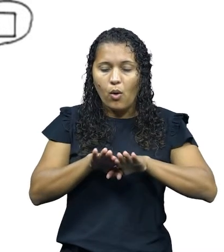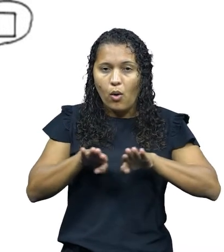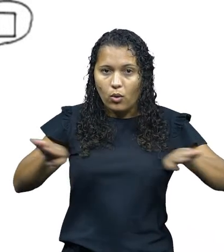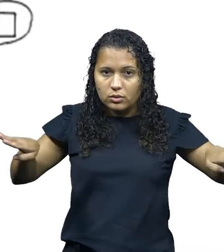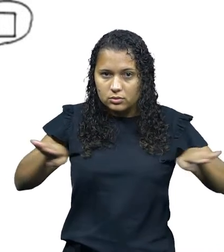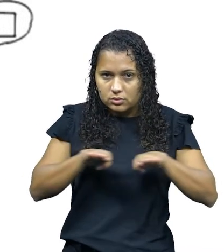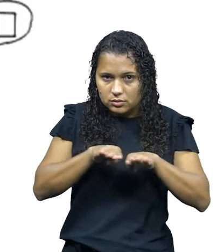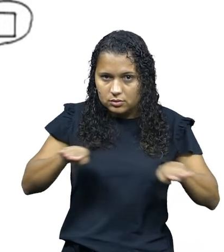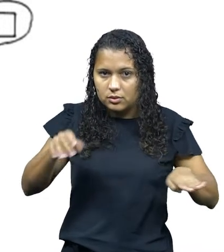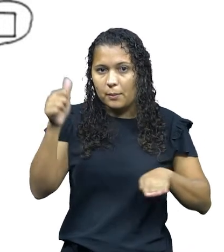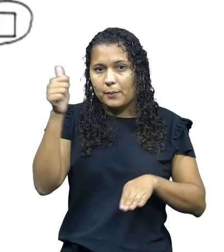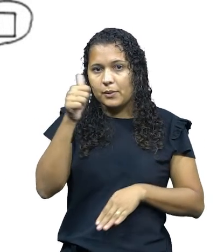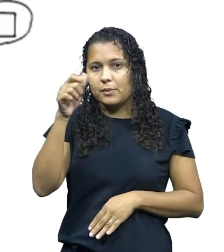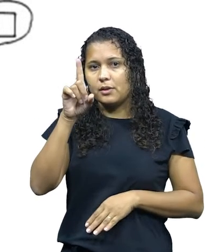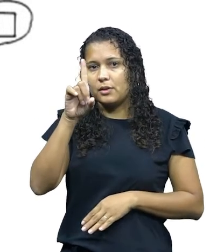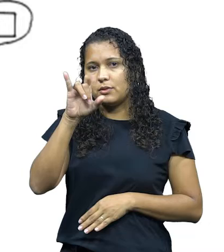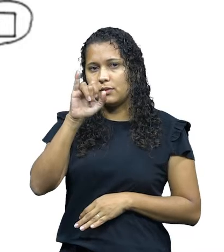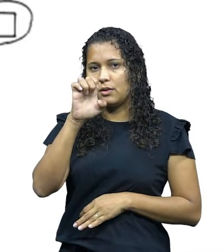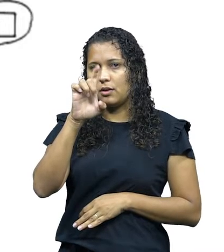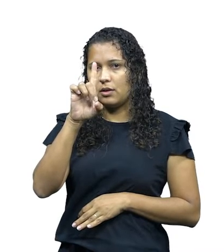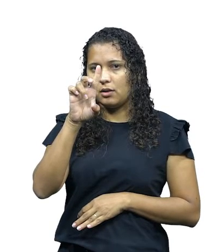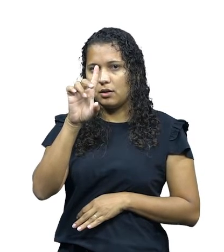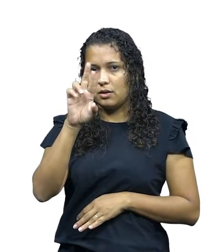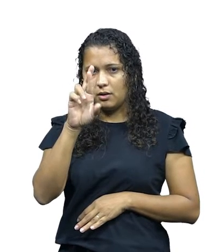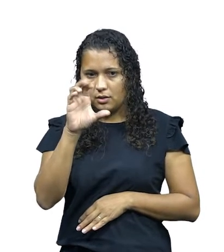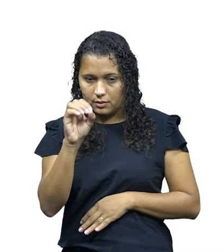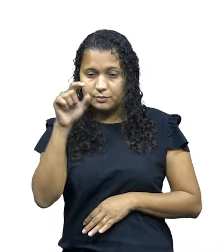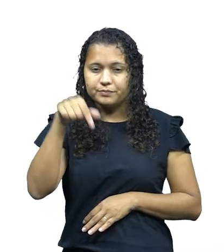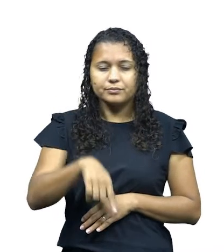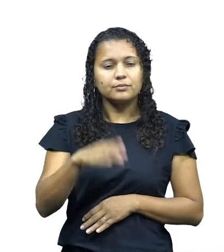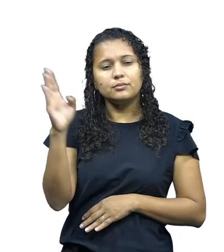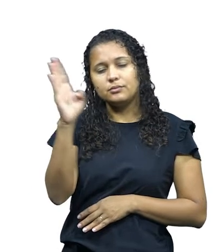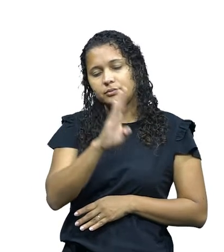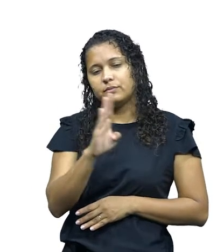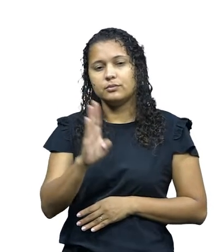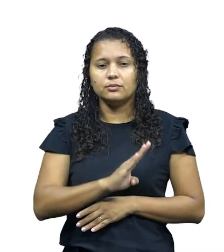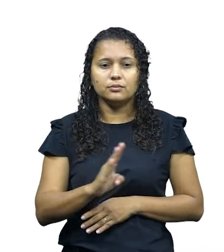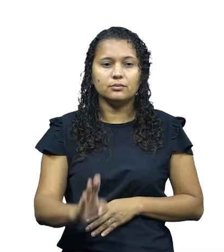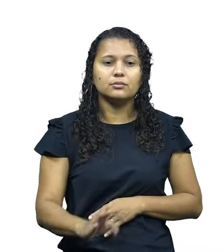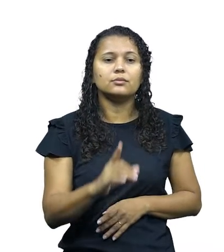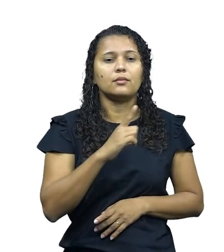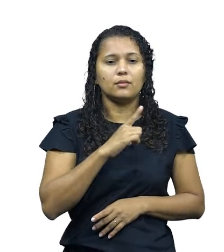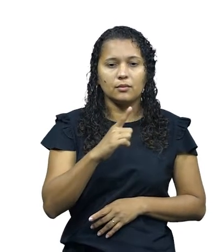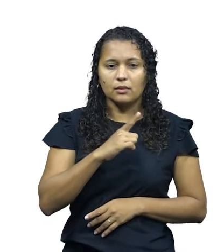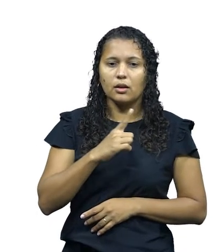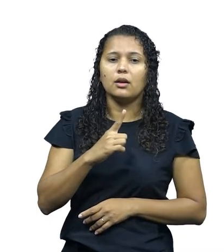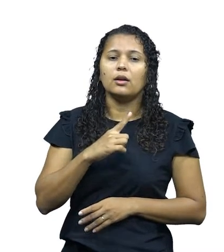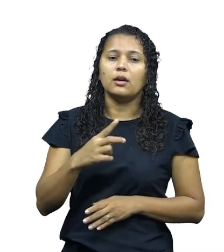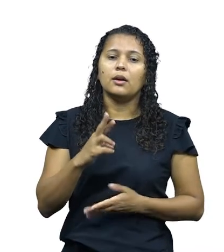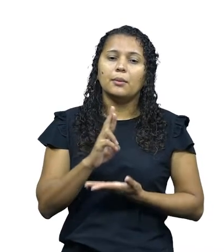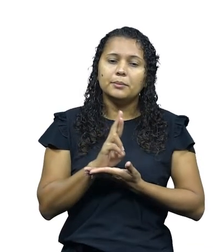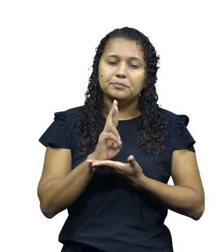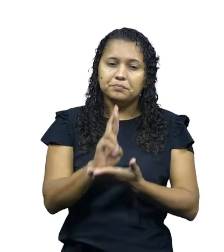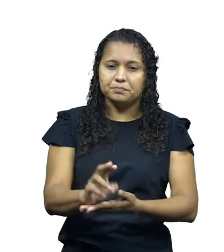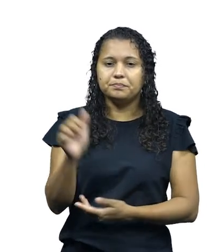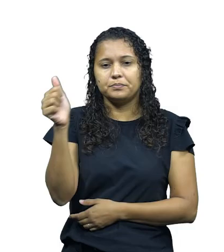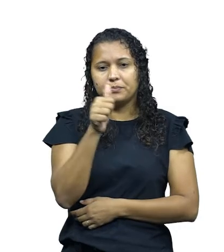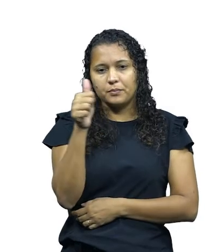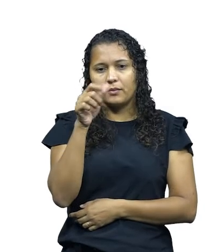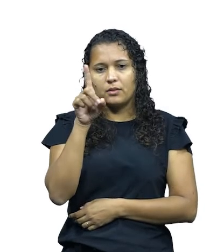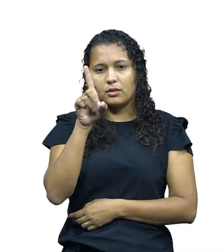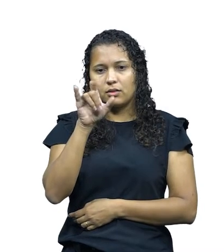a parte inferior do primeiro diedro. E no Brasil, né, onde se adota